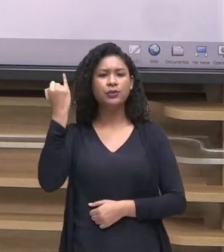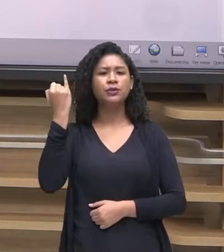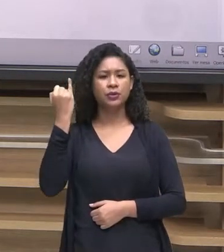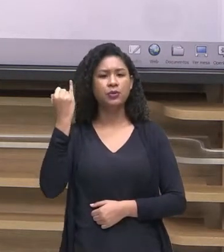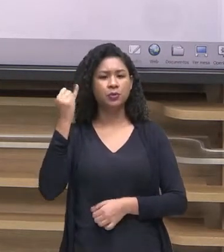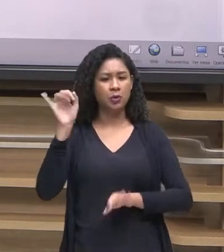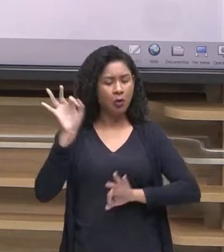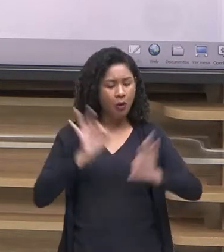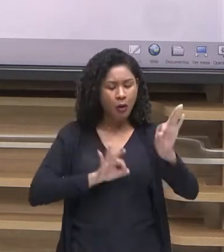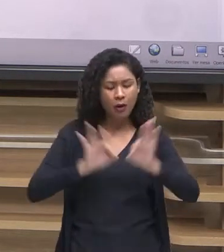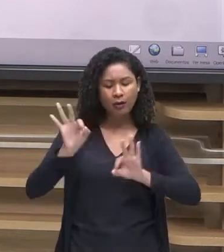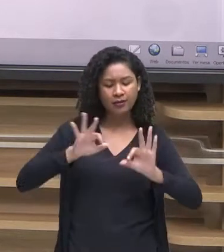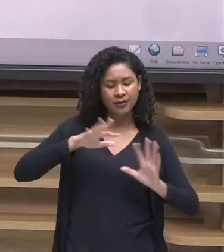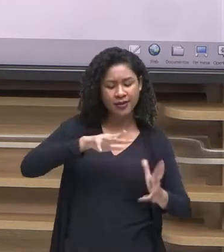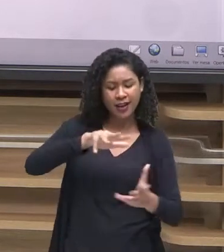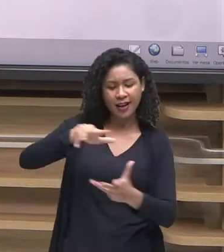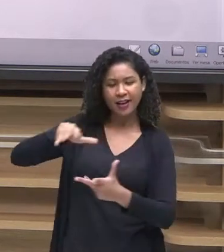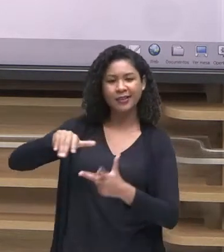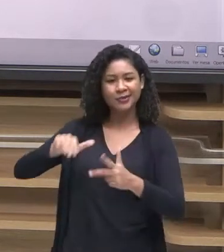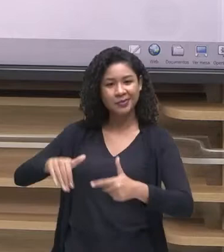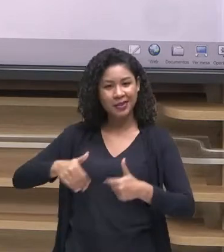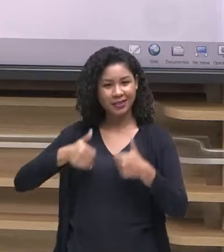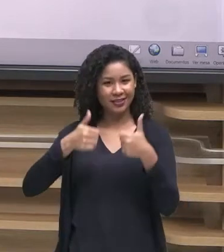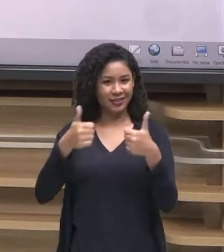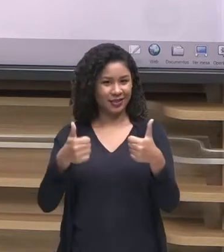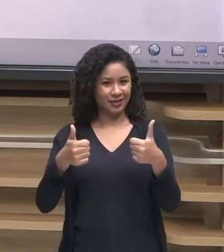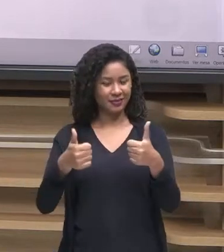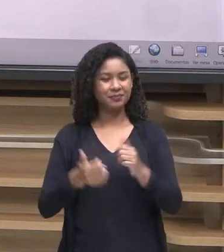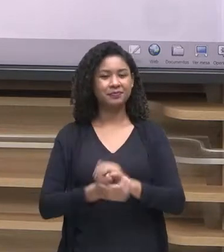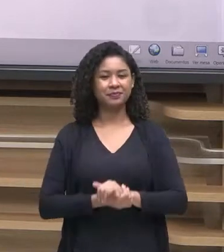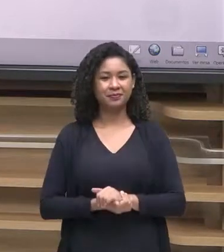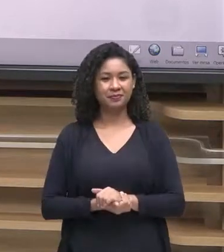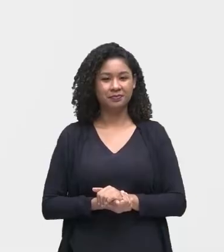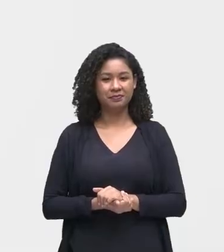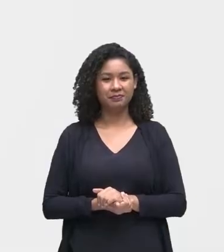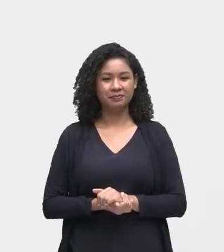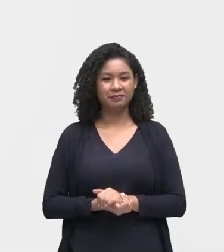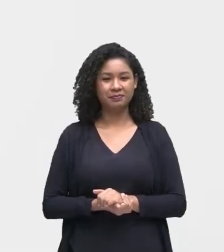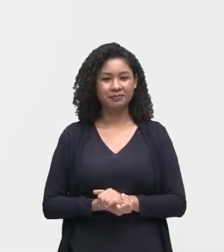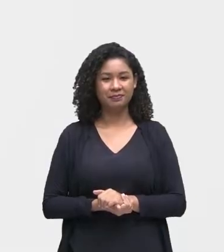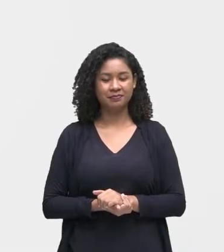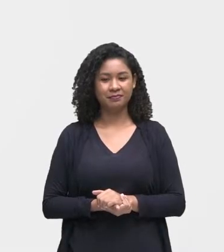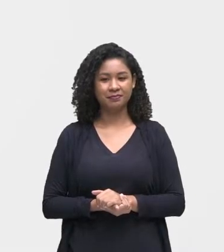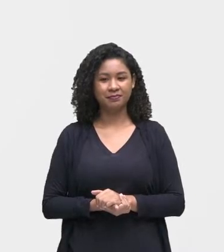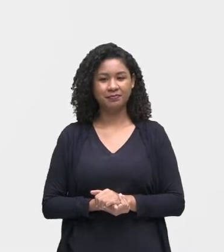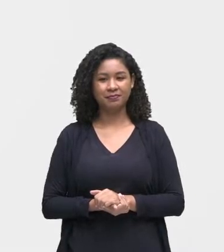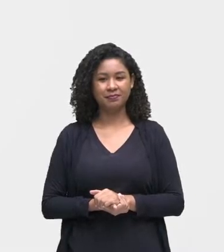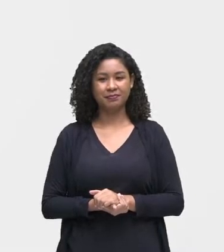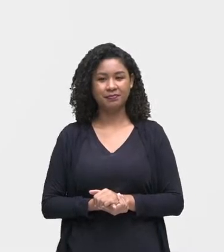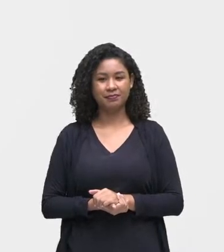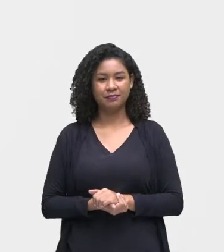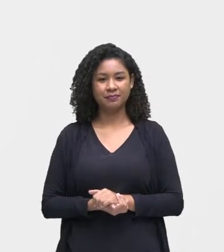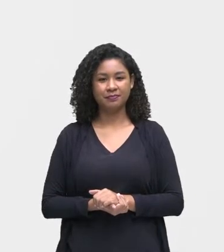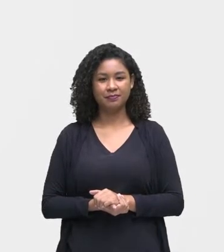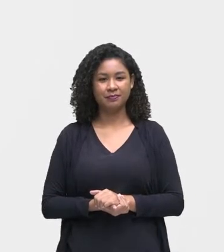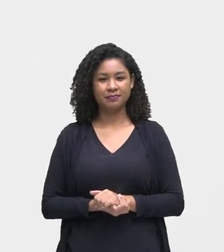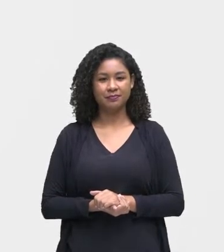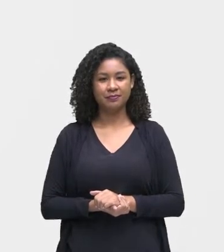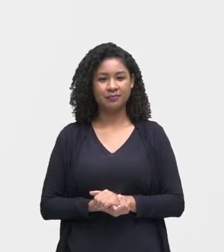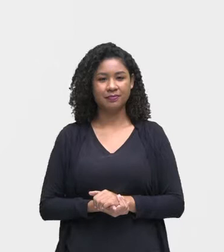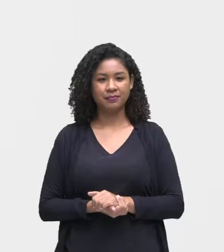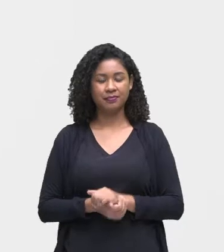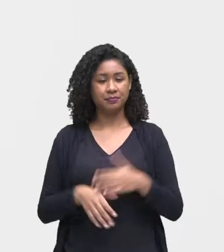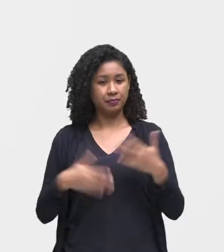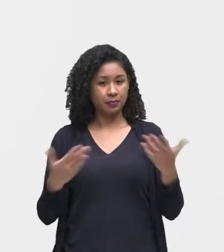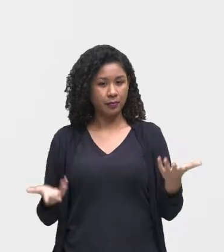melhor, né? E eu quero te convidar para a nossa primeira reflexão de hoje. Bem, quando a